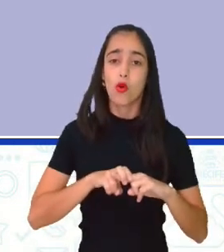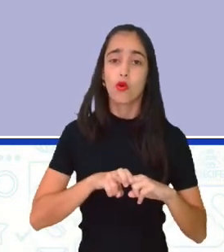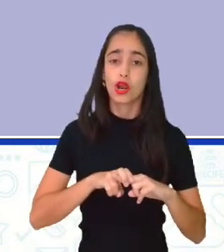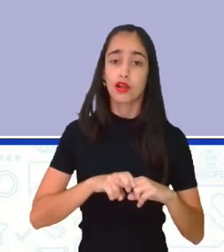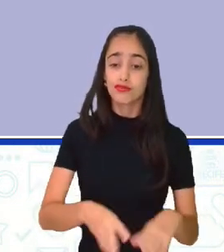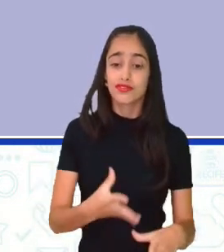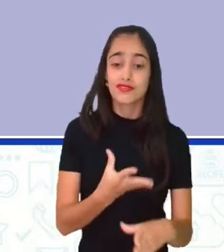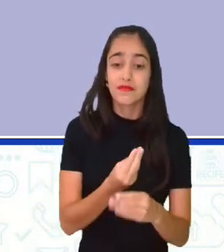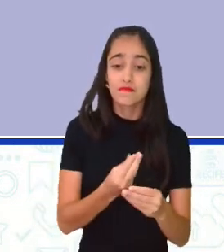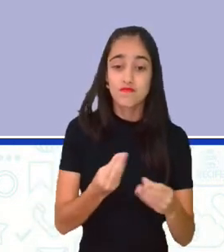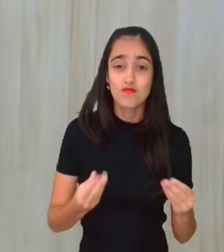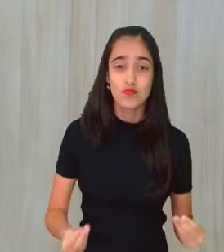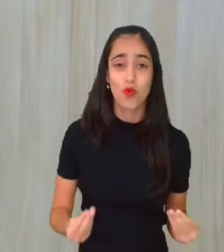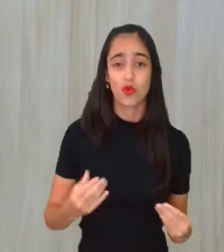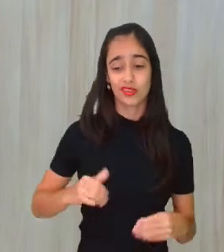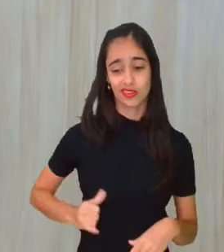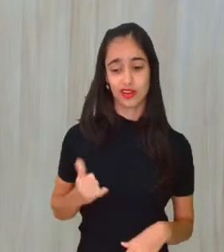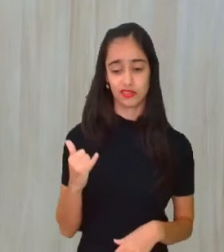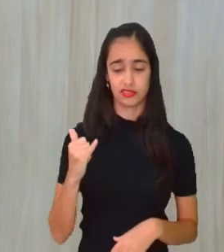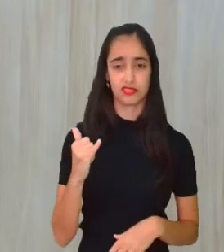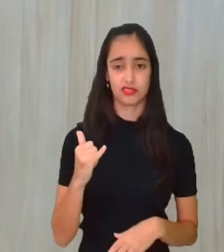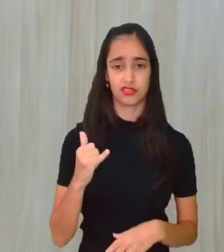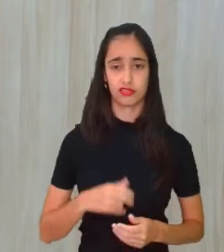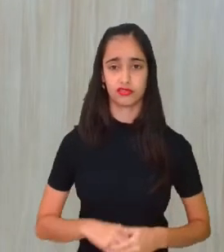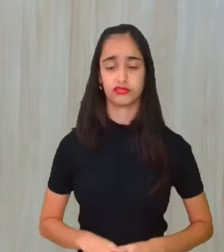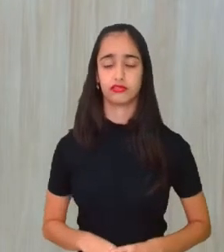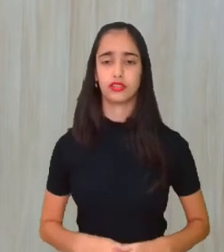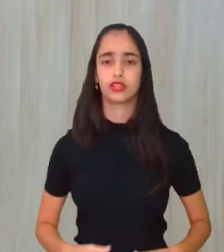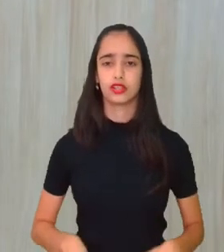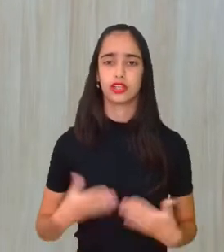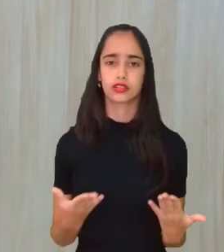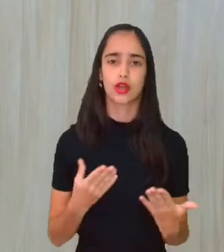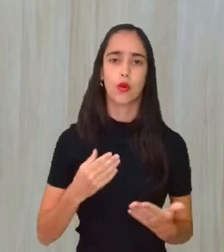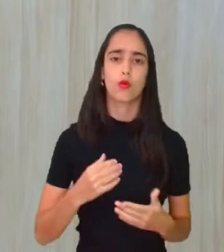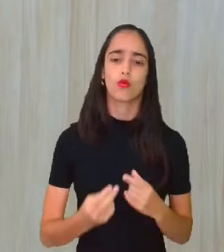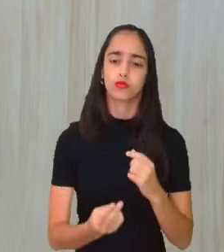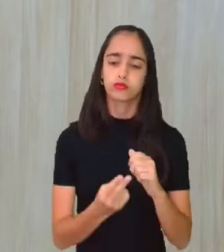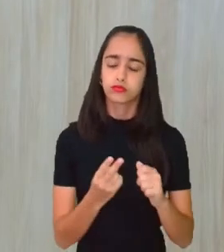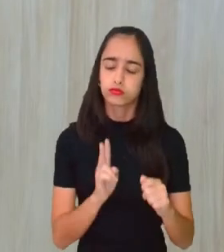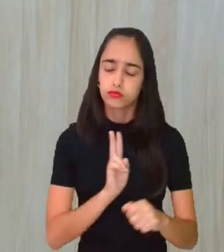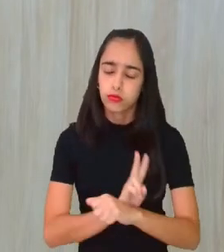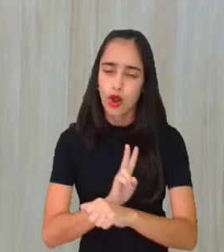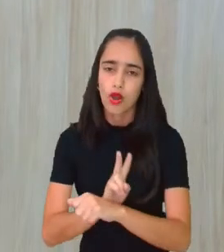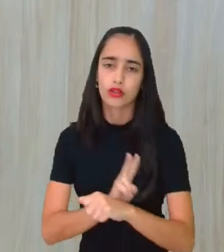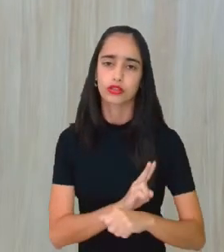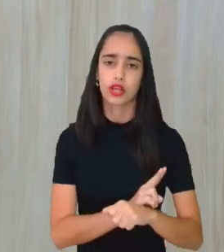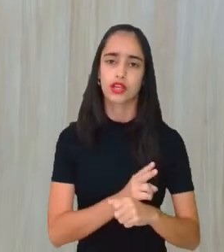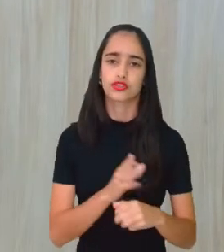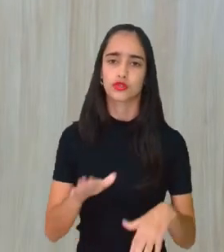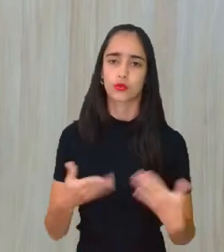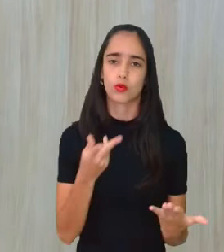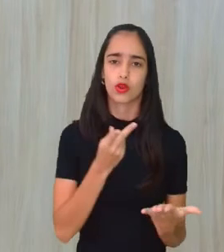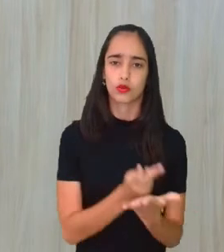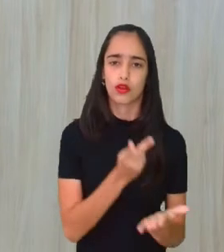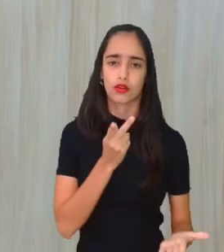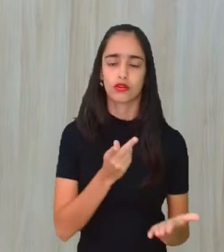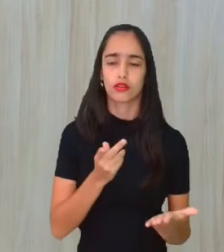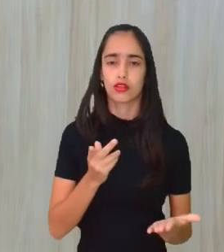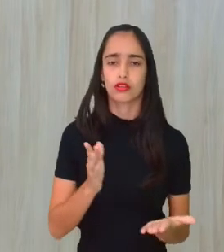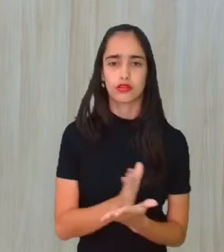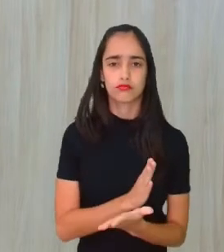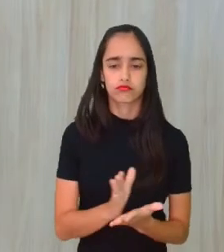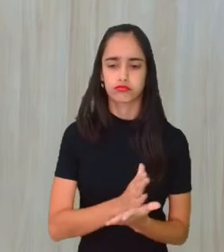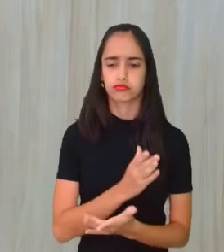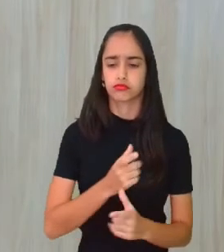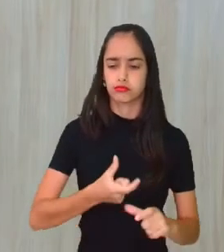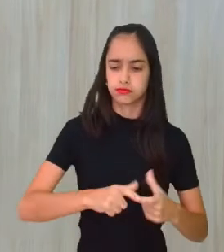Então, ele protege justamente quando ocorre uma sobrecarga de corrente elétrica. Quando